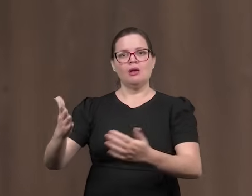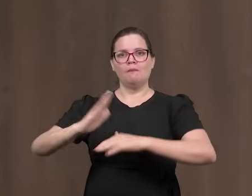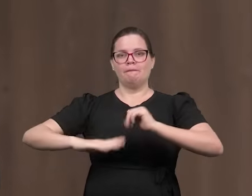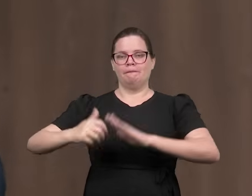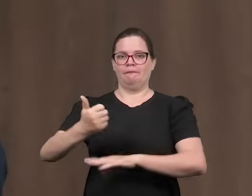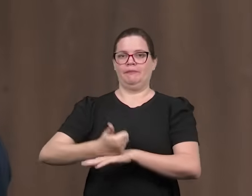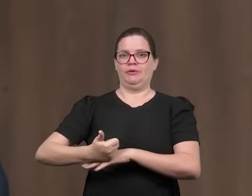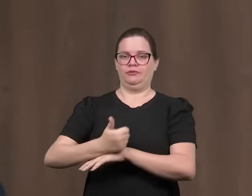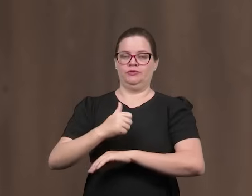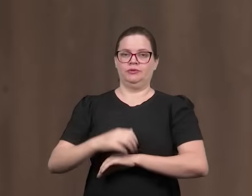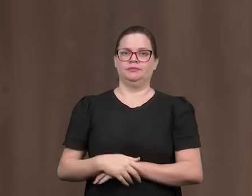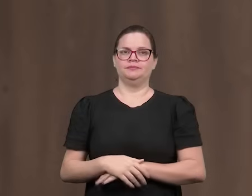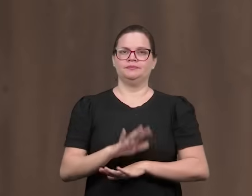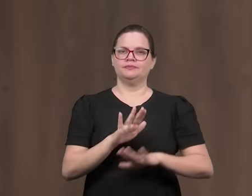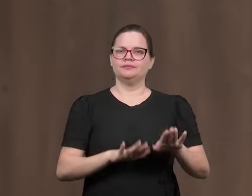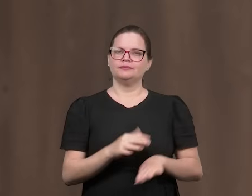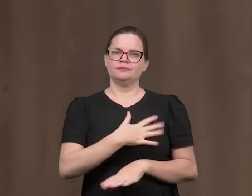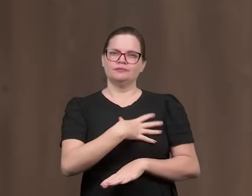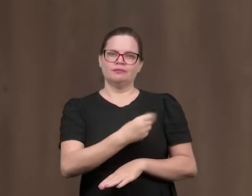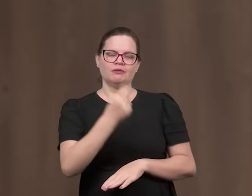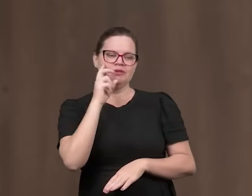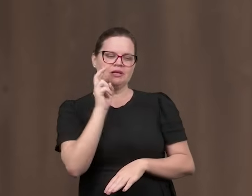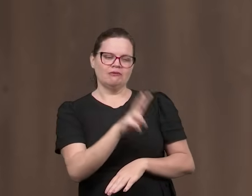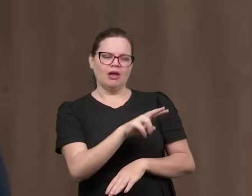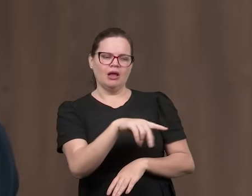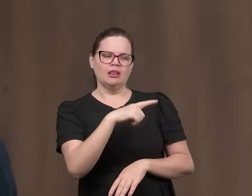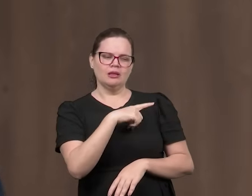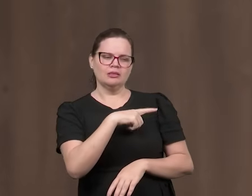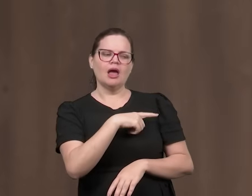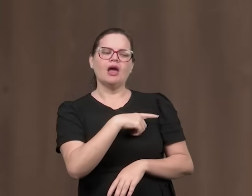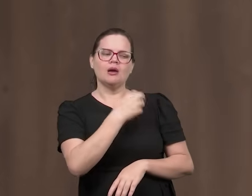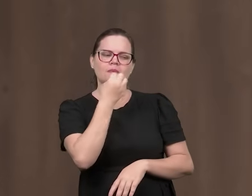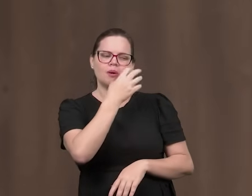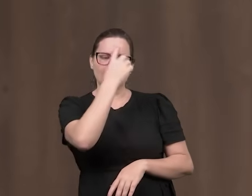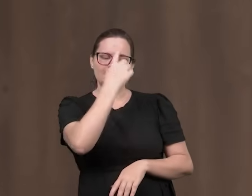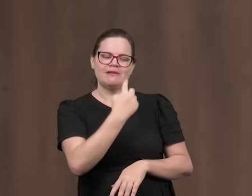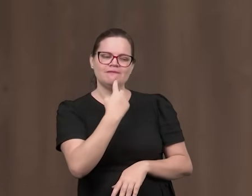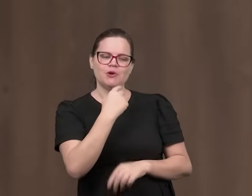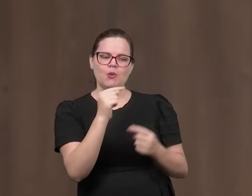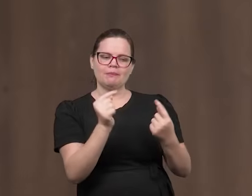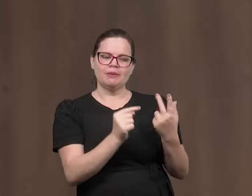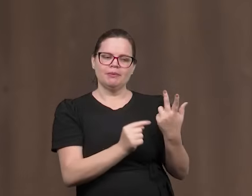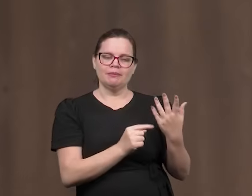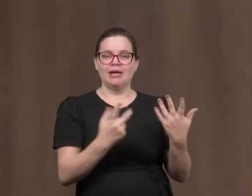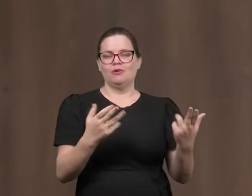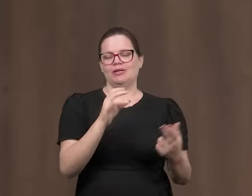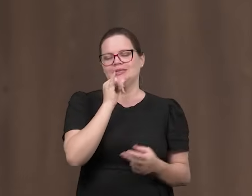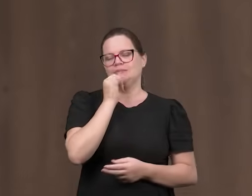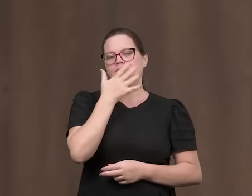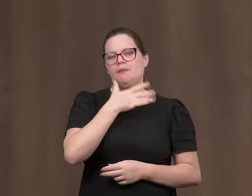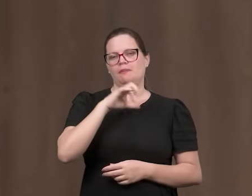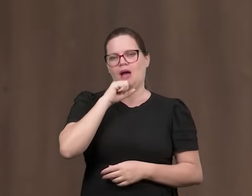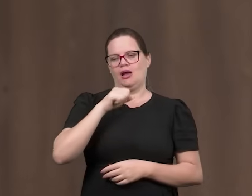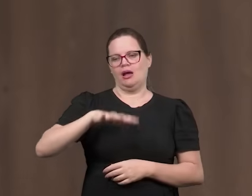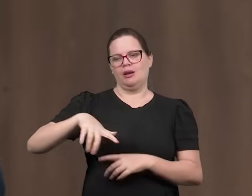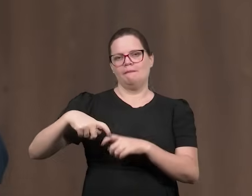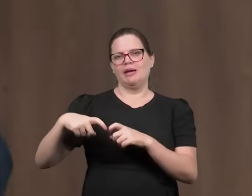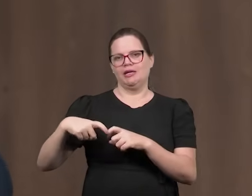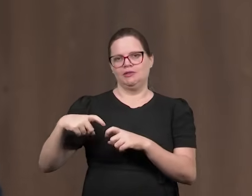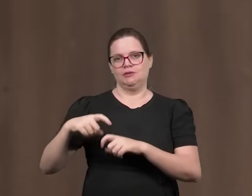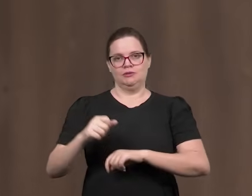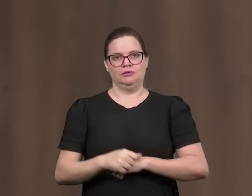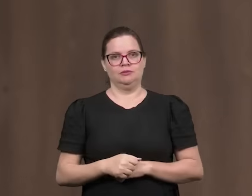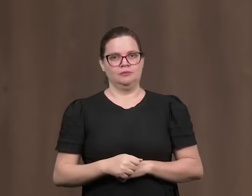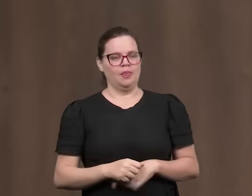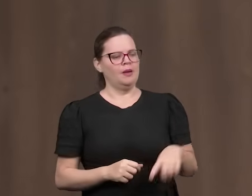uma aptidão, você vê, às vezes o pai trabalha na área da medicina, vamos supor, e o filho tem uma atenção maior na